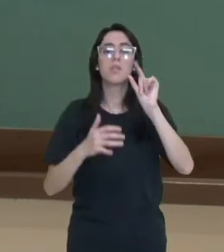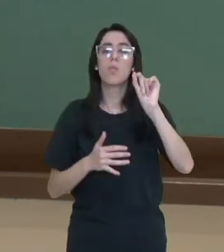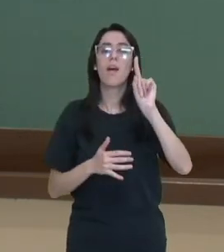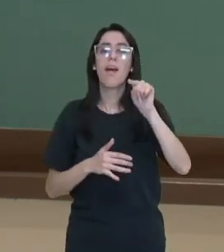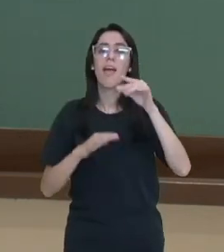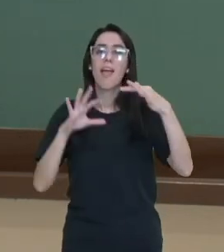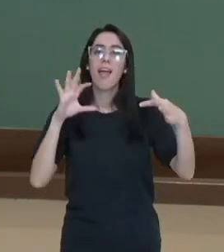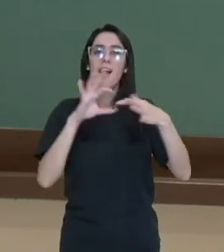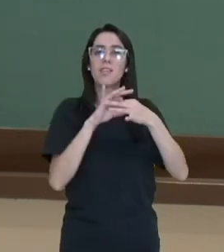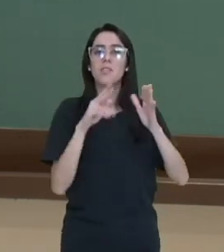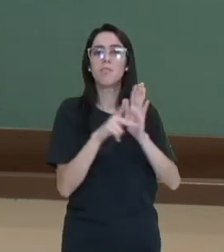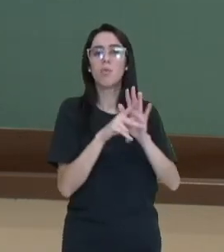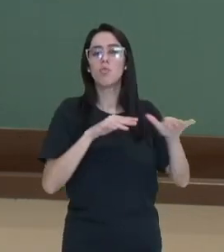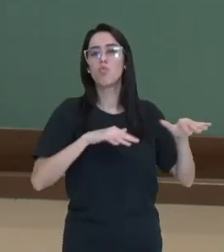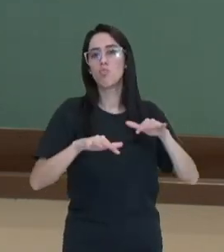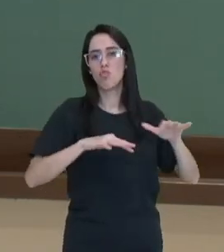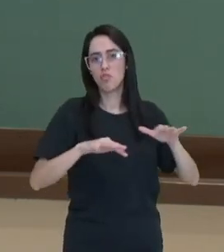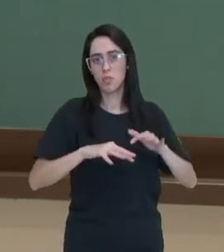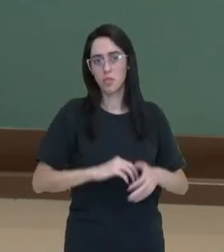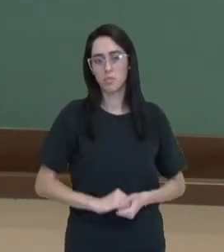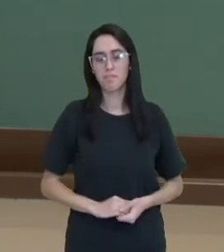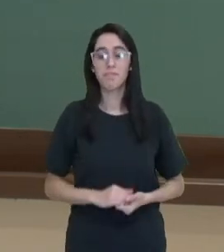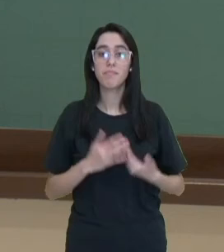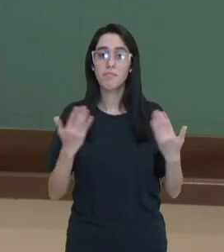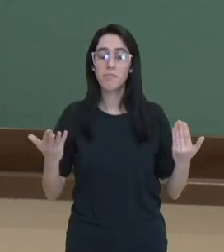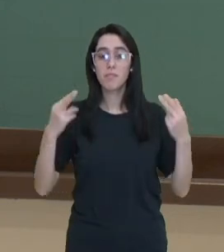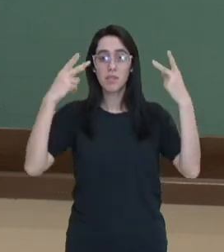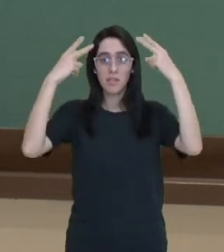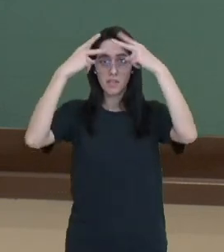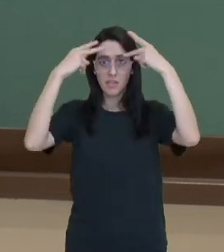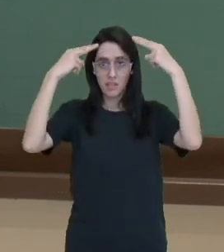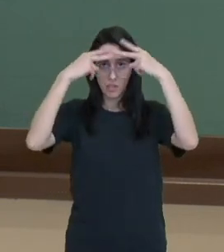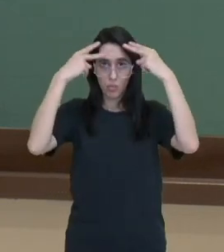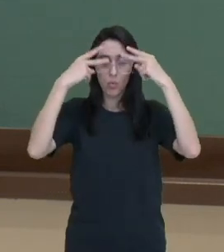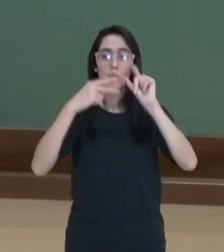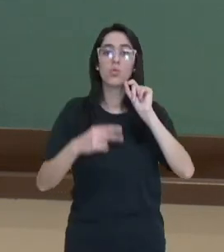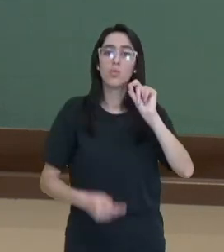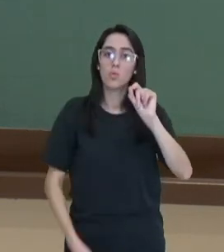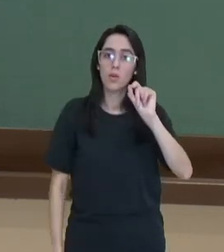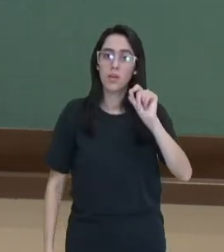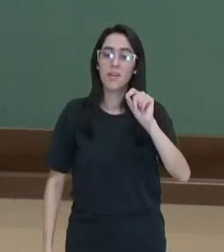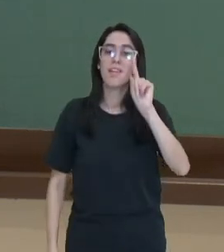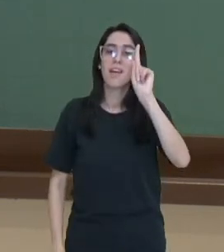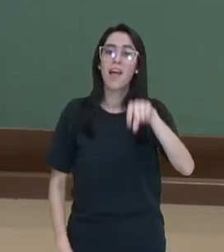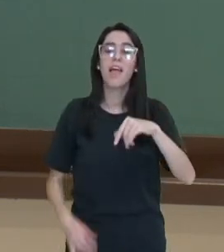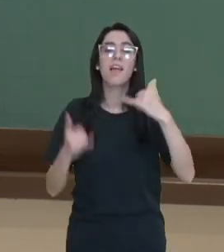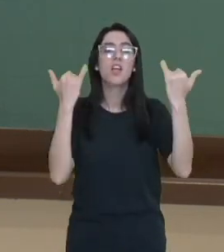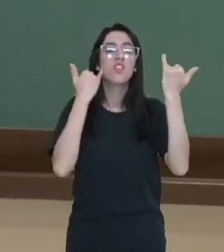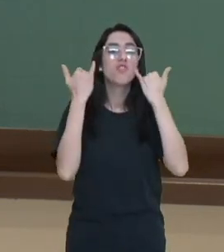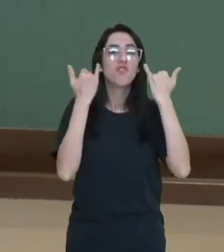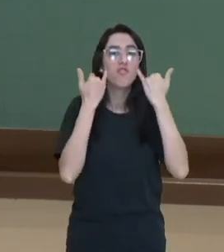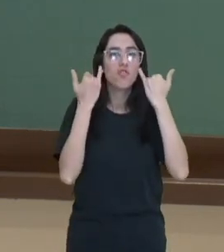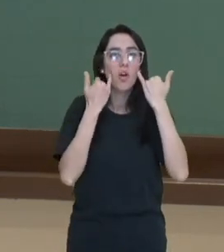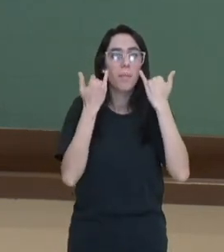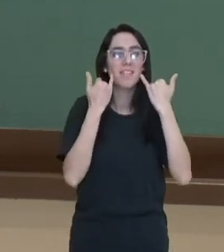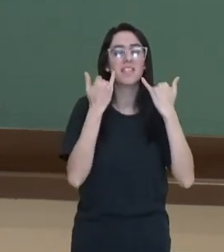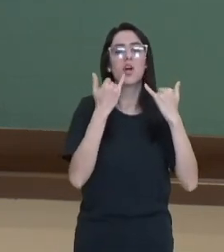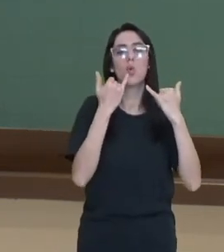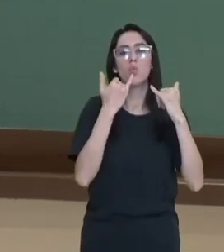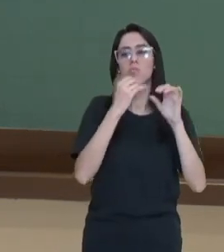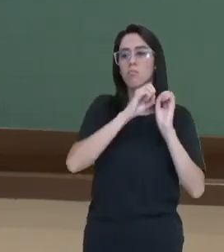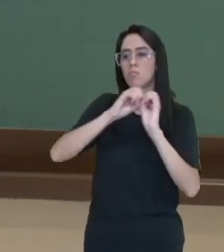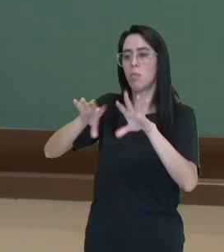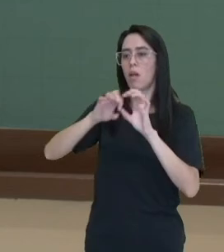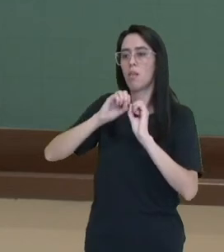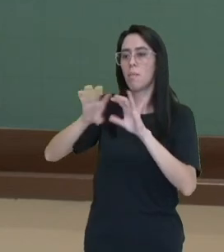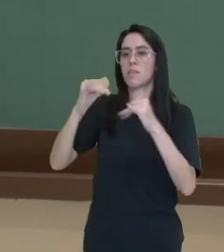ao movimento. Então, os neurônios, eles têm a função de mandar as informações para os músculos. E